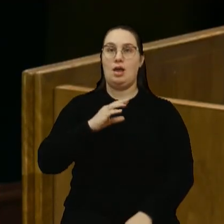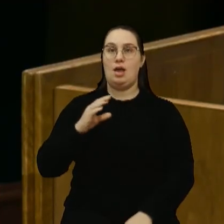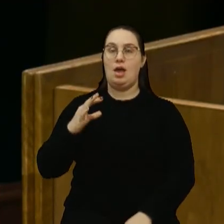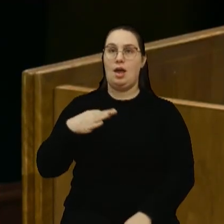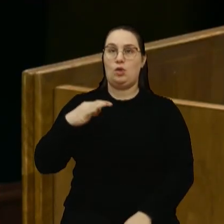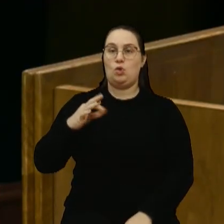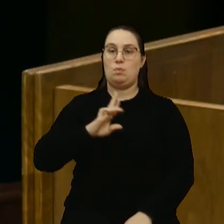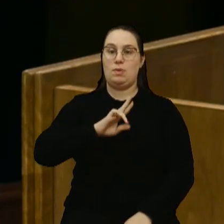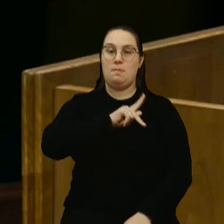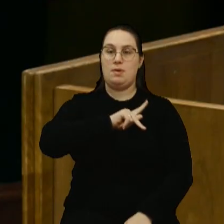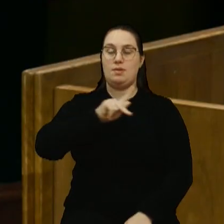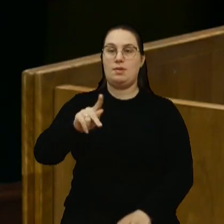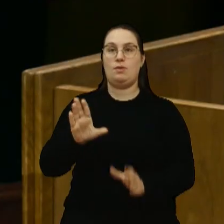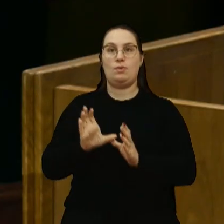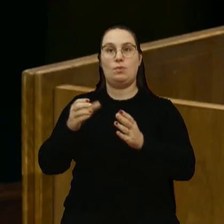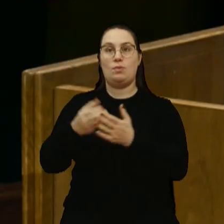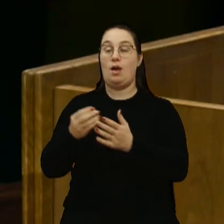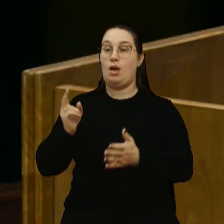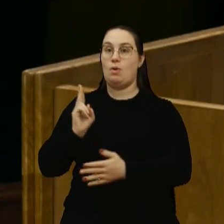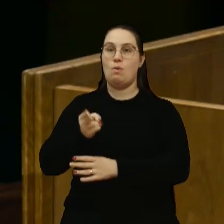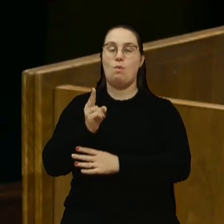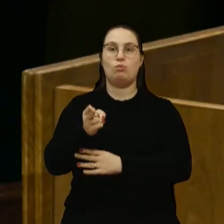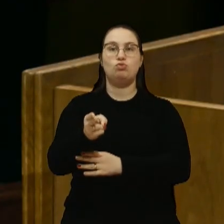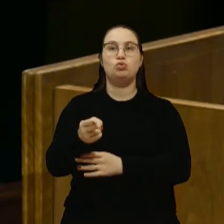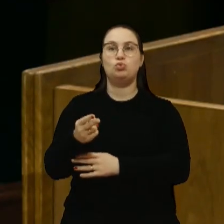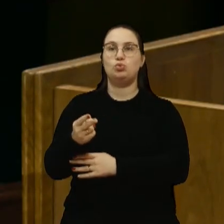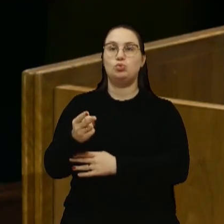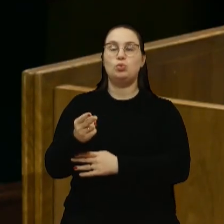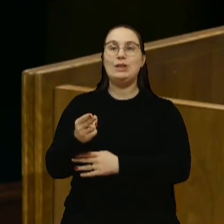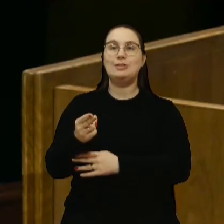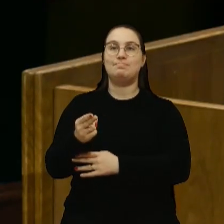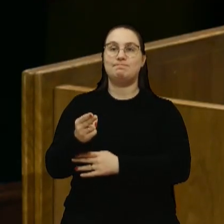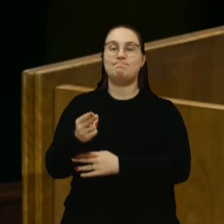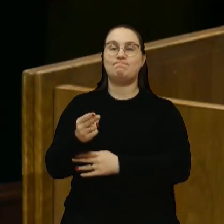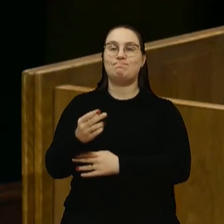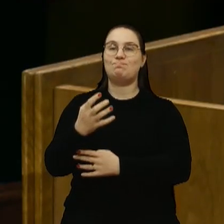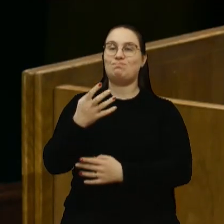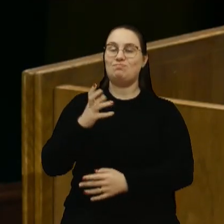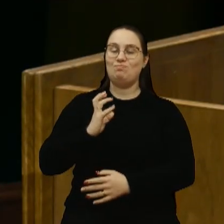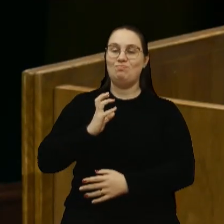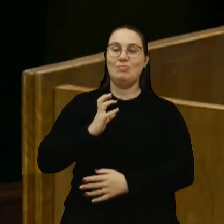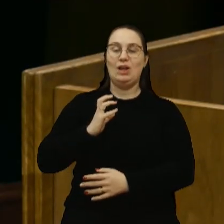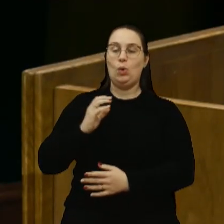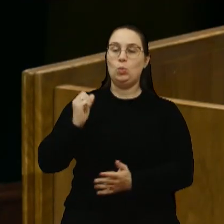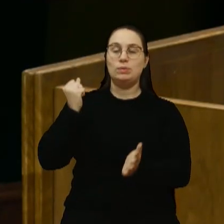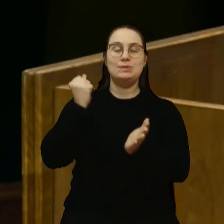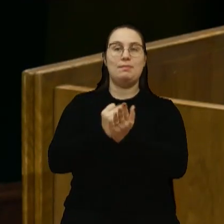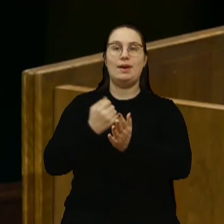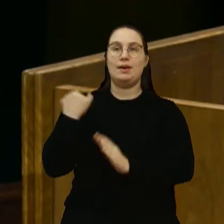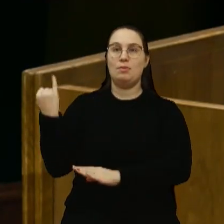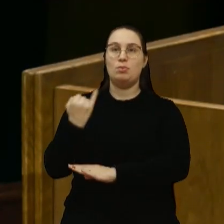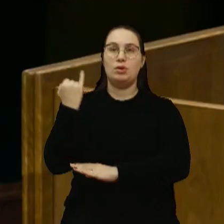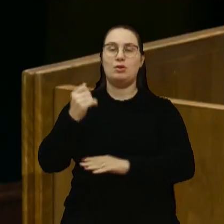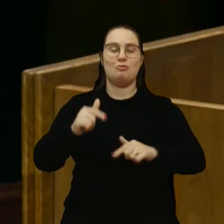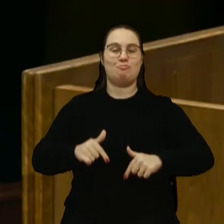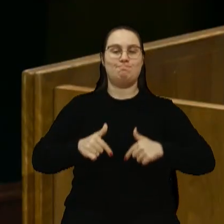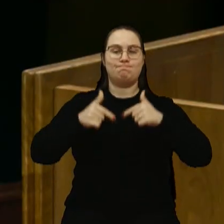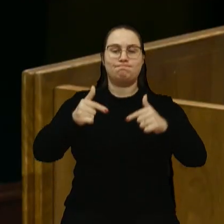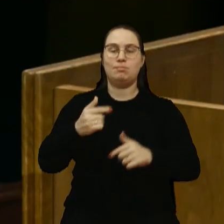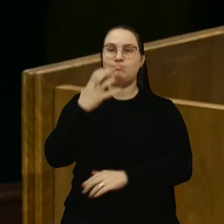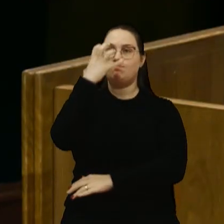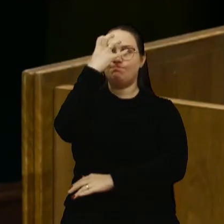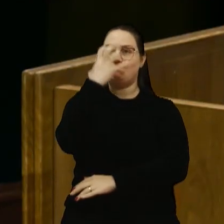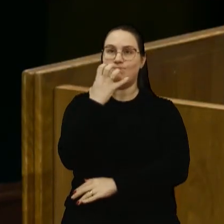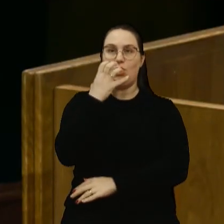responsabilidade, dar continuidade a um legado construído com muito trabalho, honestidade e dedicação. Porque a honestidade